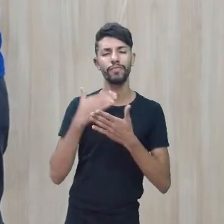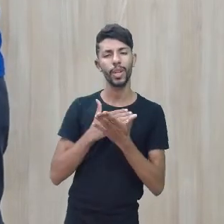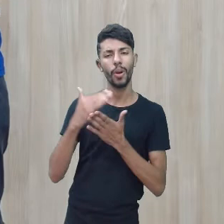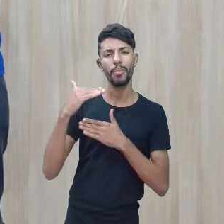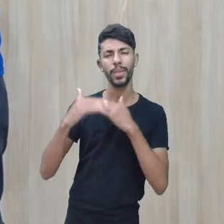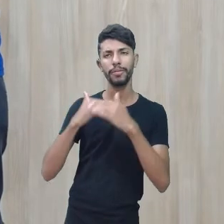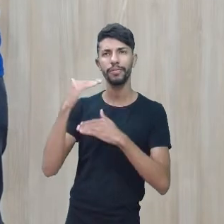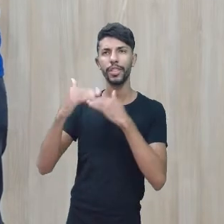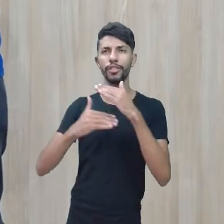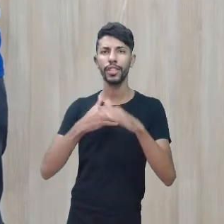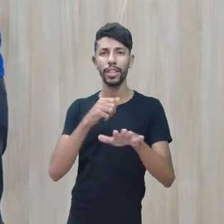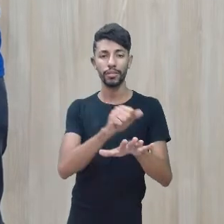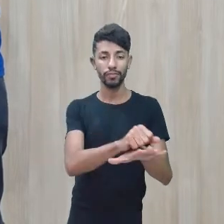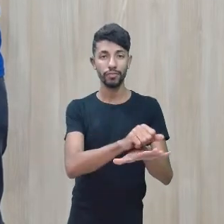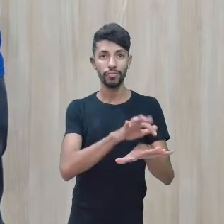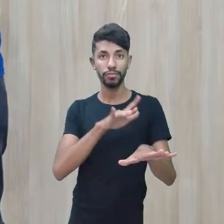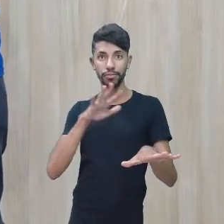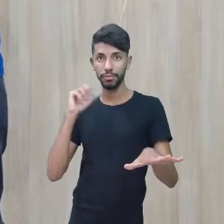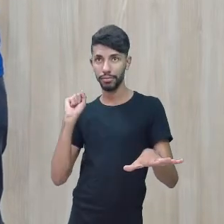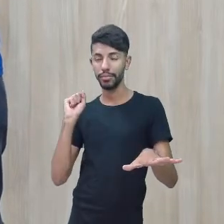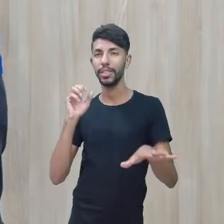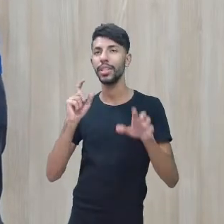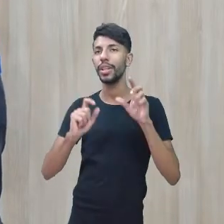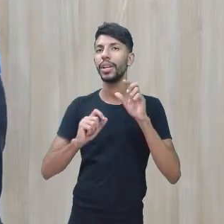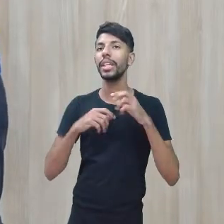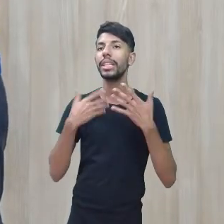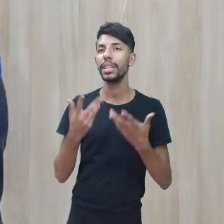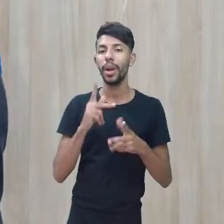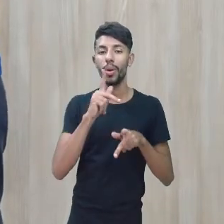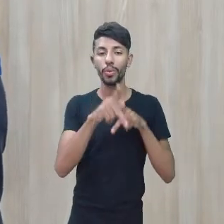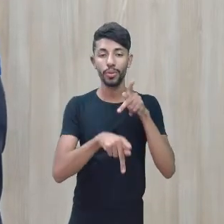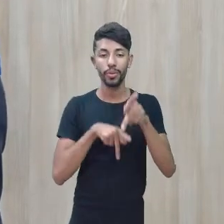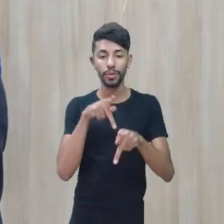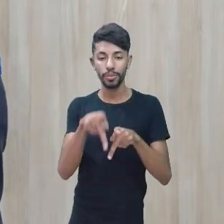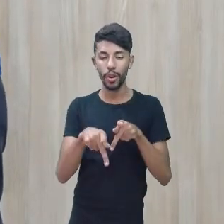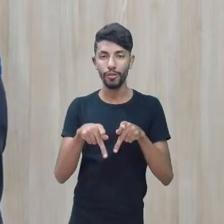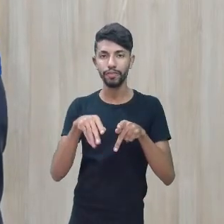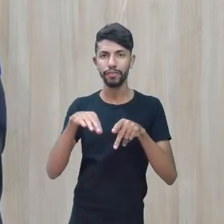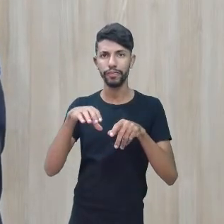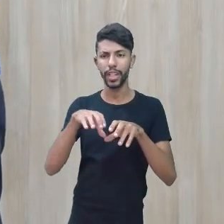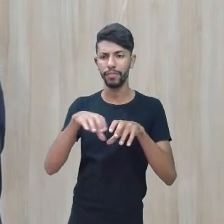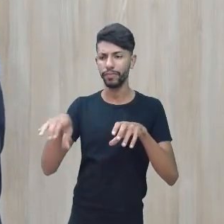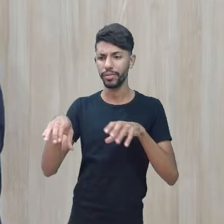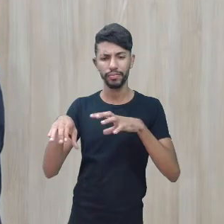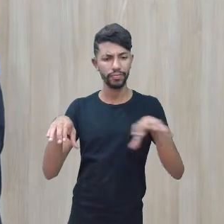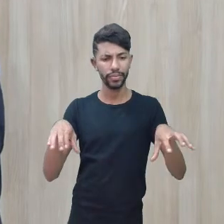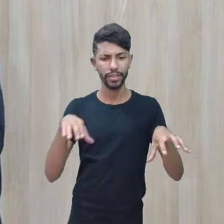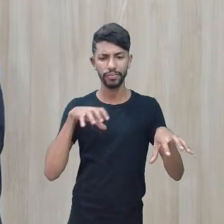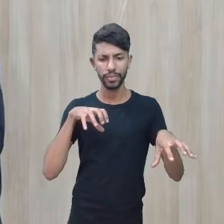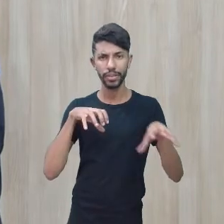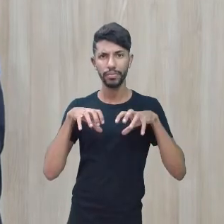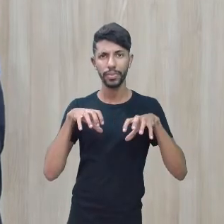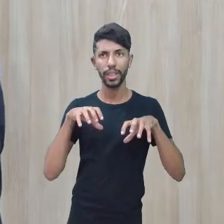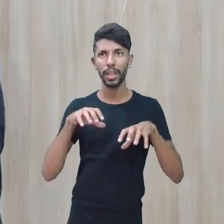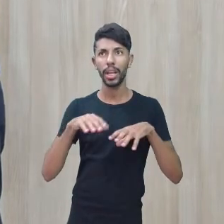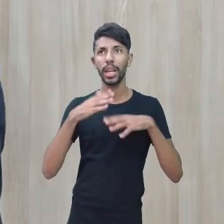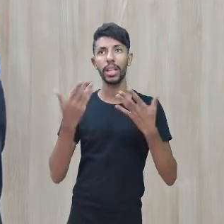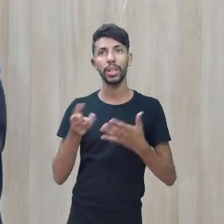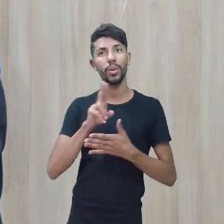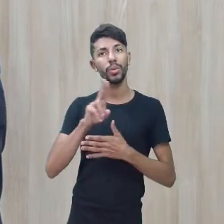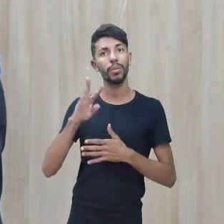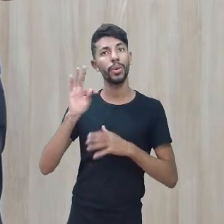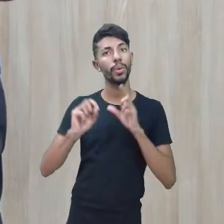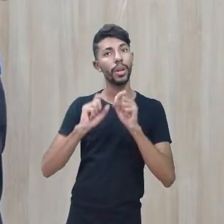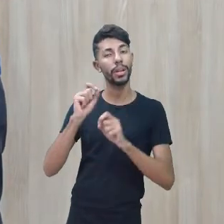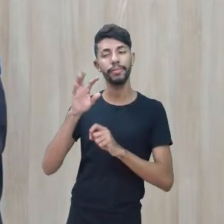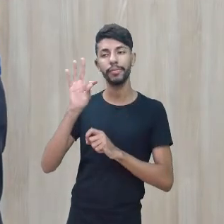de descolonização, os povos vão estar ali divididos em várias, vamos chamar assim, tribos. E aí com